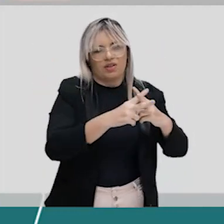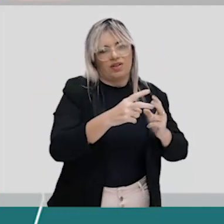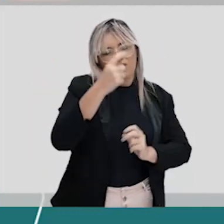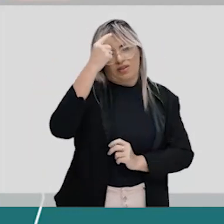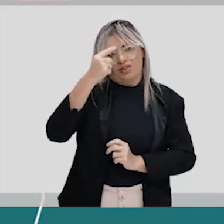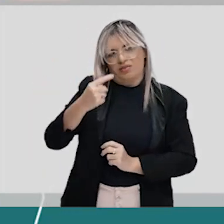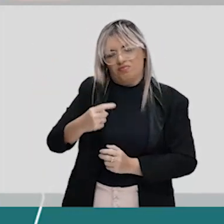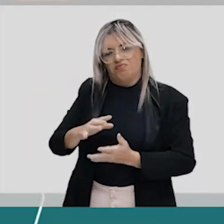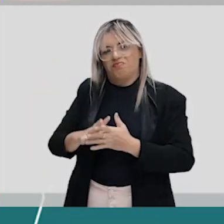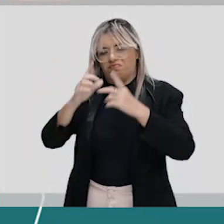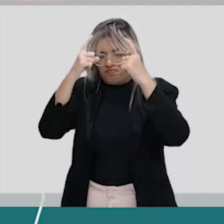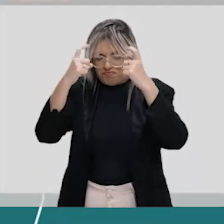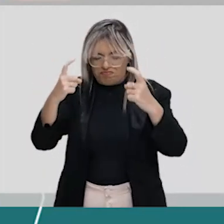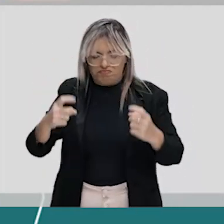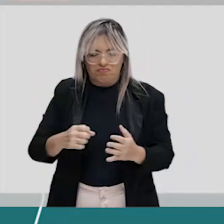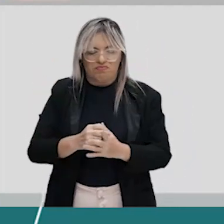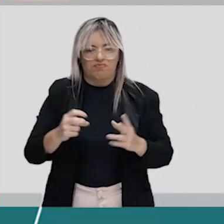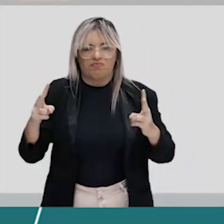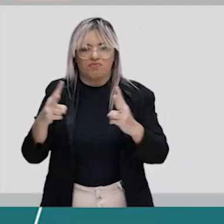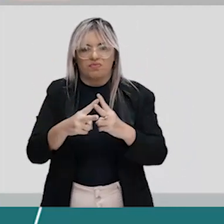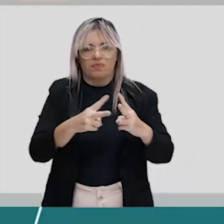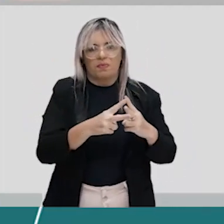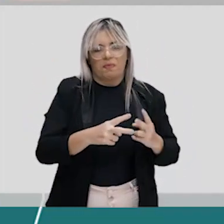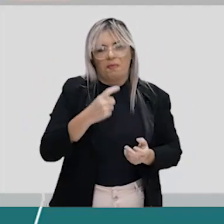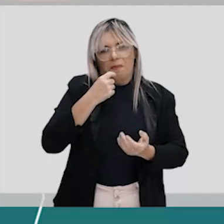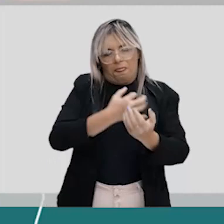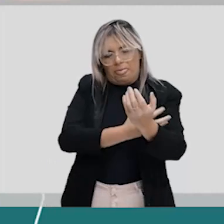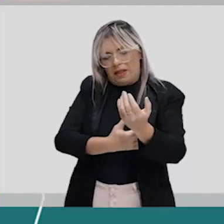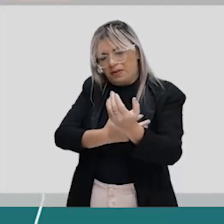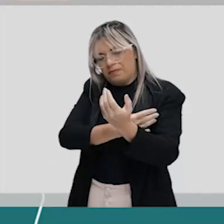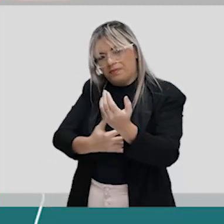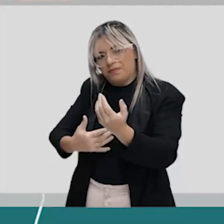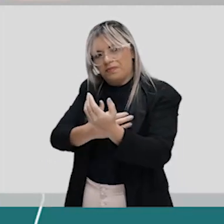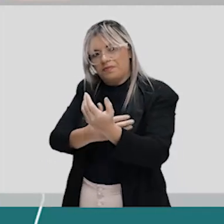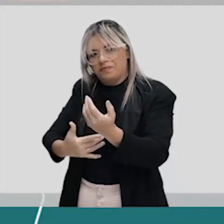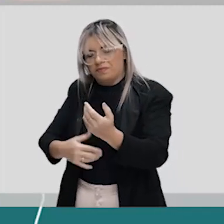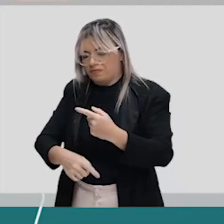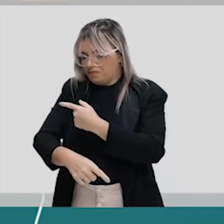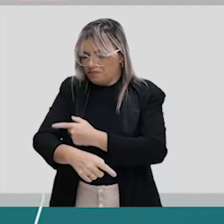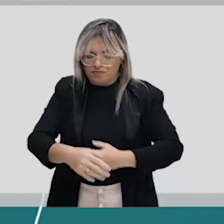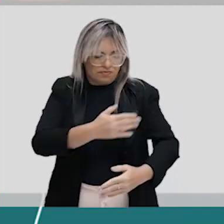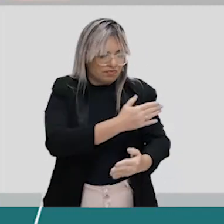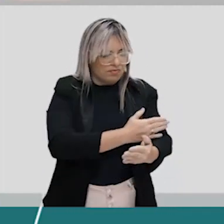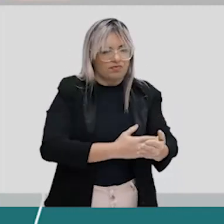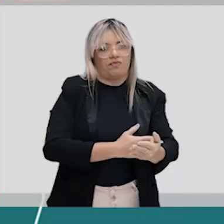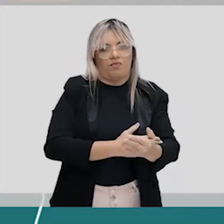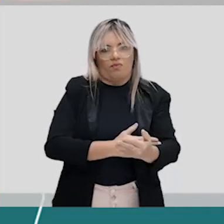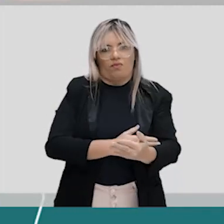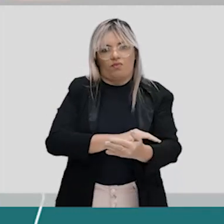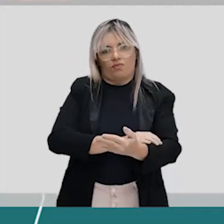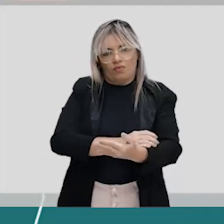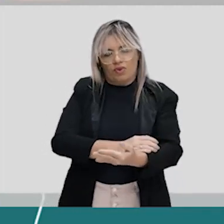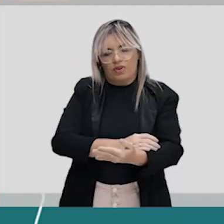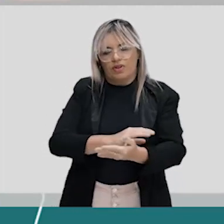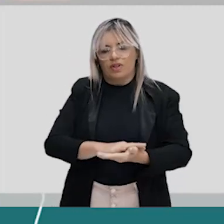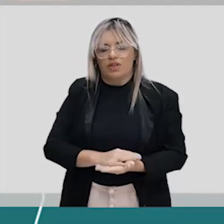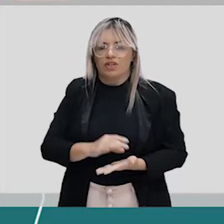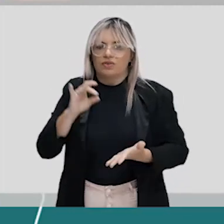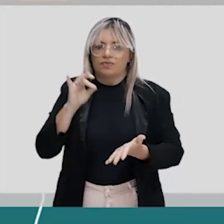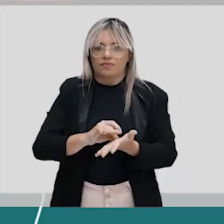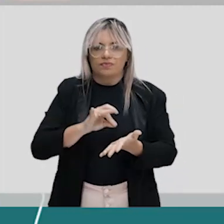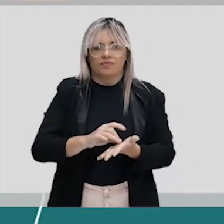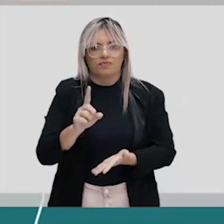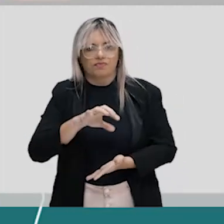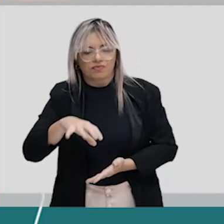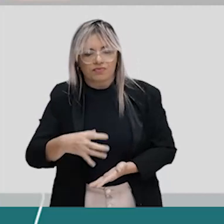imagens muito pesadas, muito sangue, membros quebrados, o que às vezes de fato não acontece. Já trouxe dados